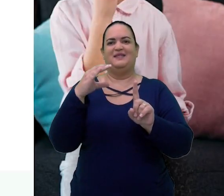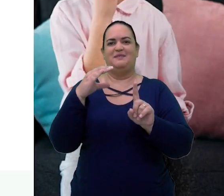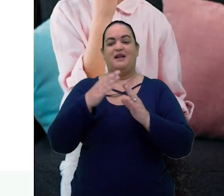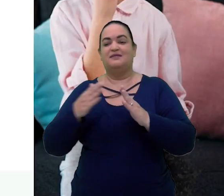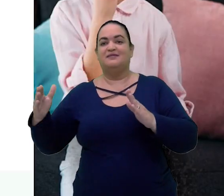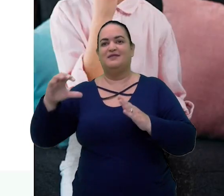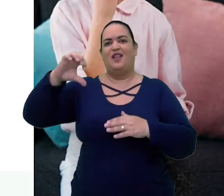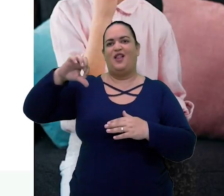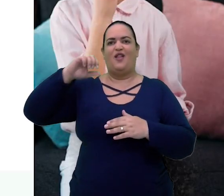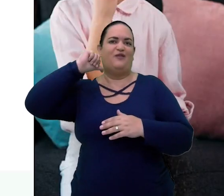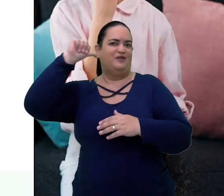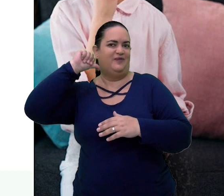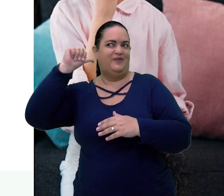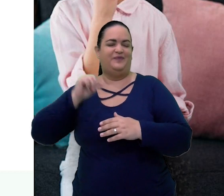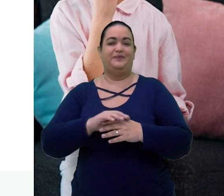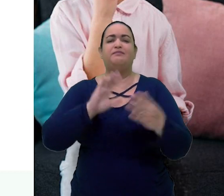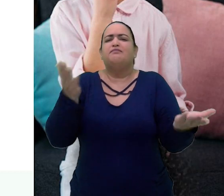O objetivo dessa aula: